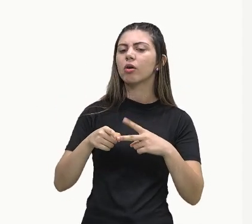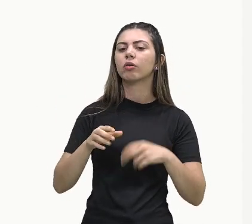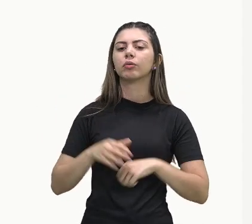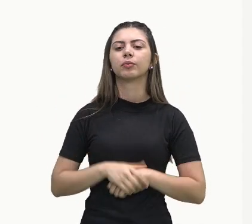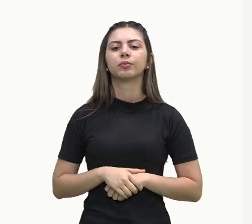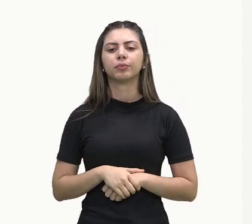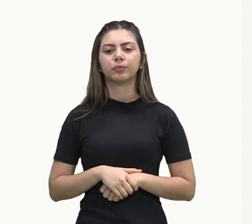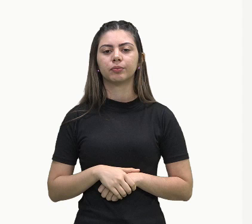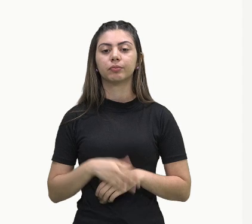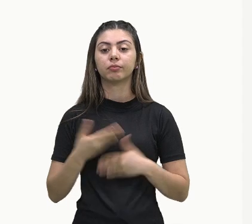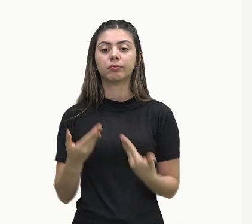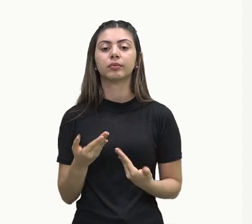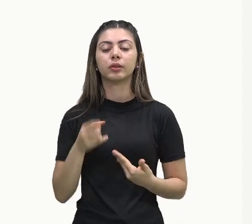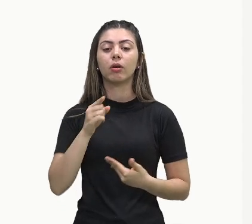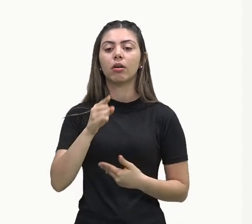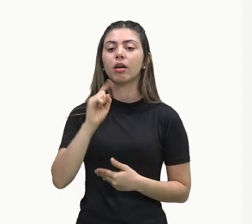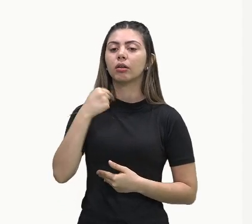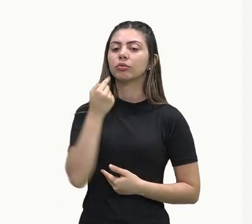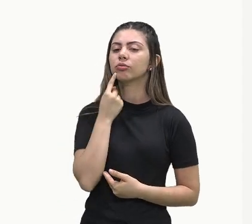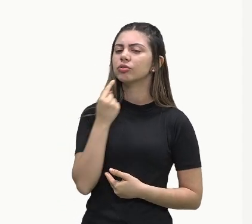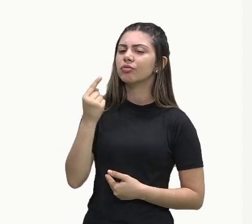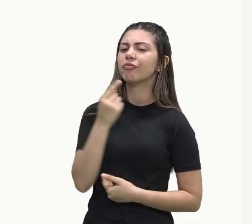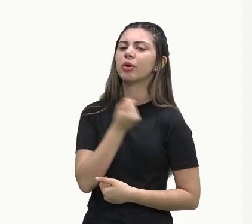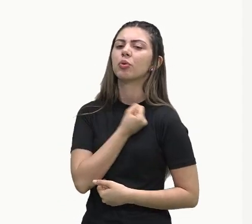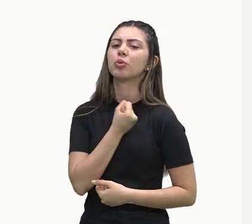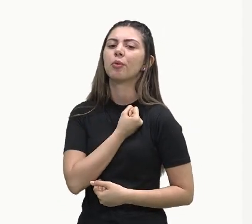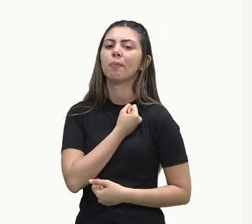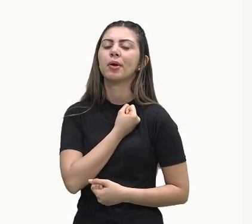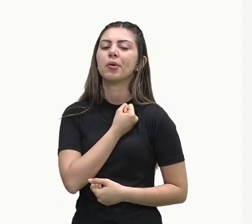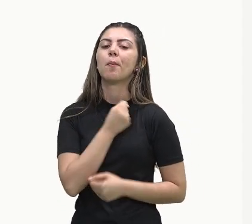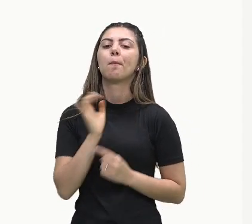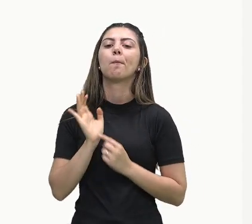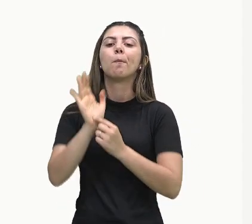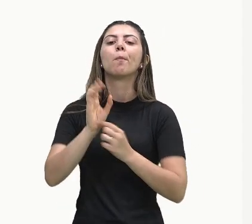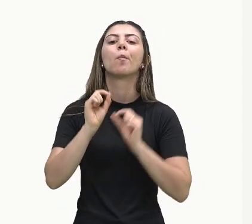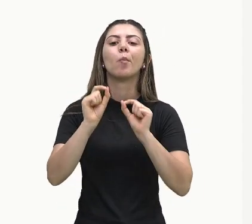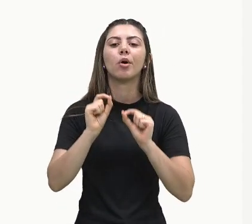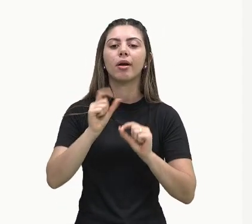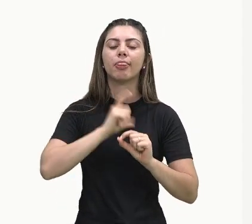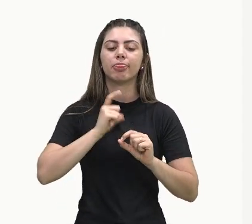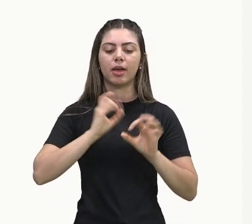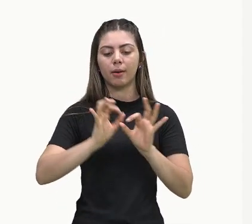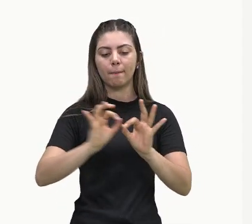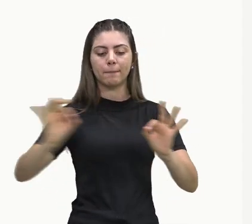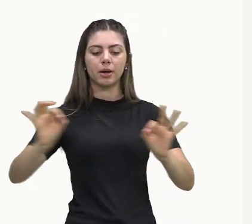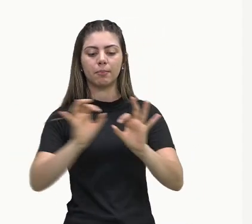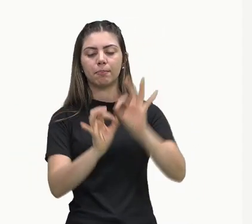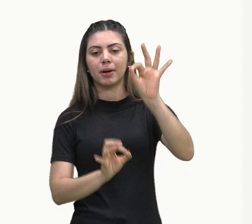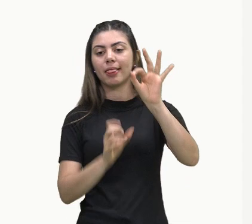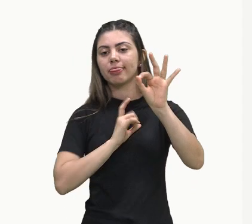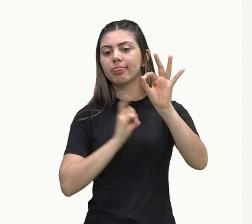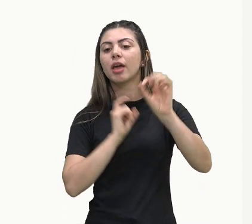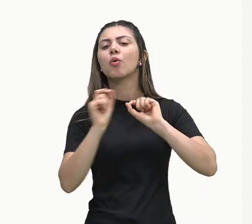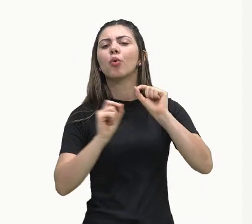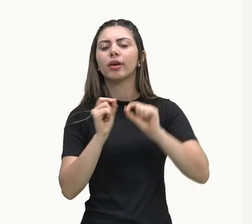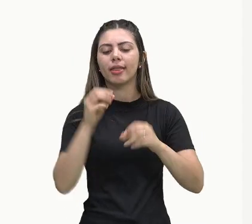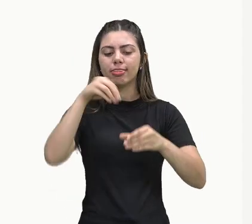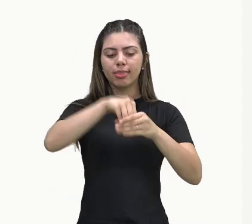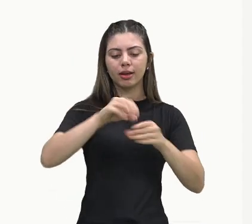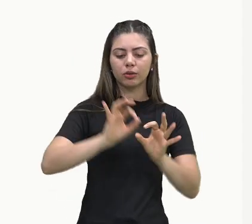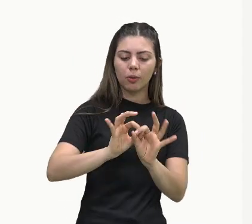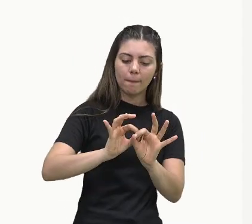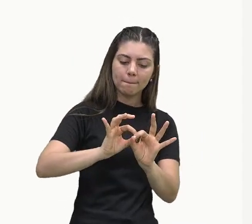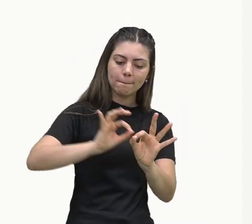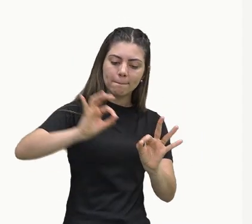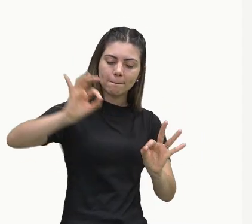linear indica exatamente o ponto em que a reta vai interceptar né vai cruzar o eixo de